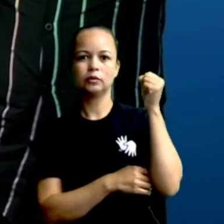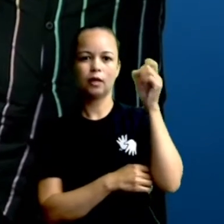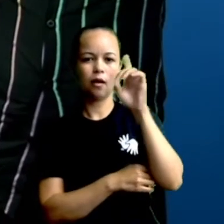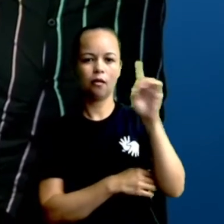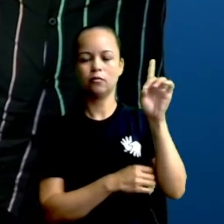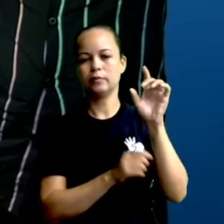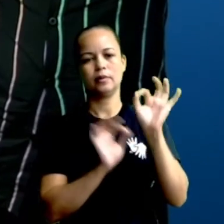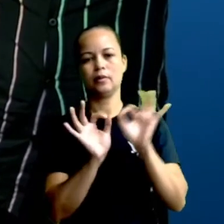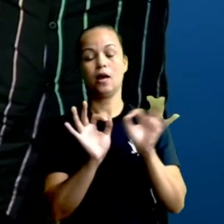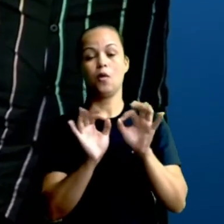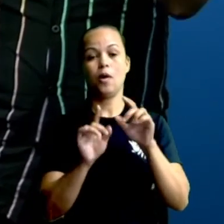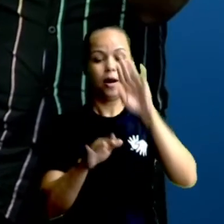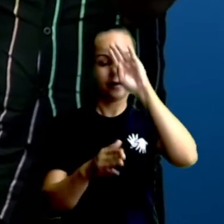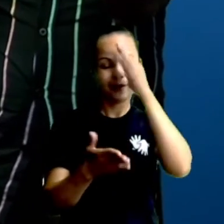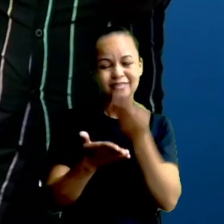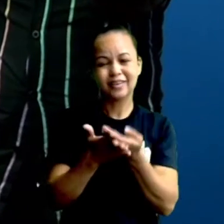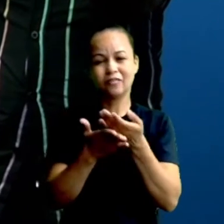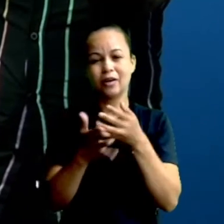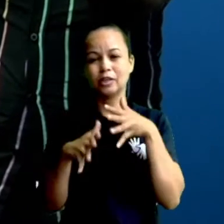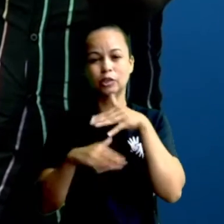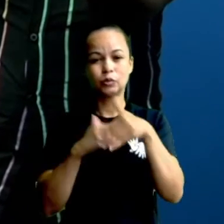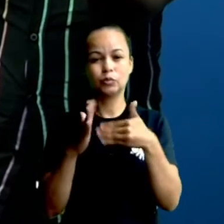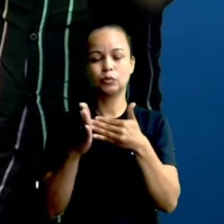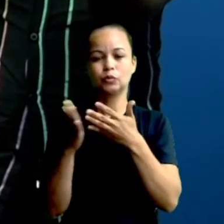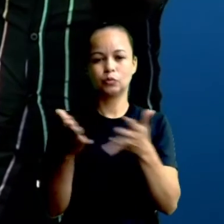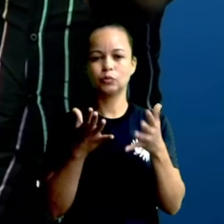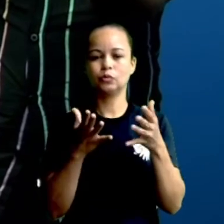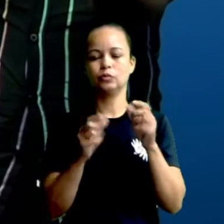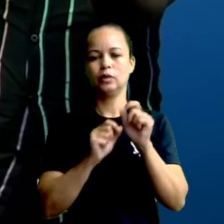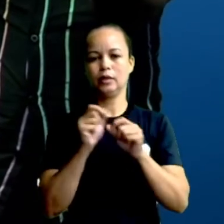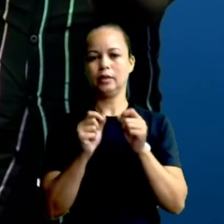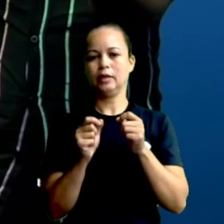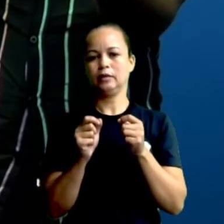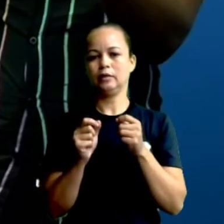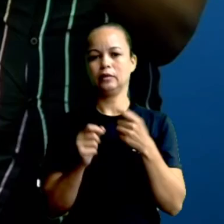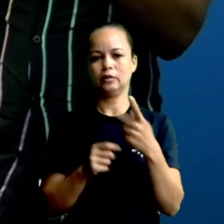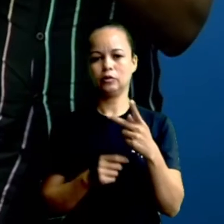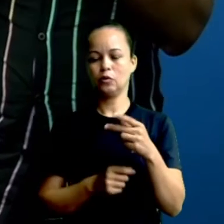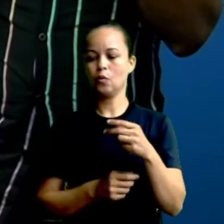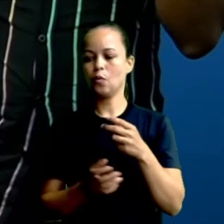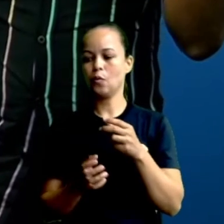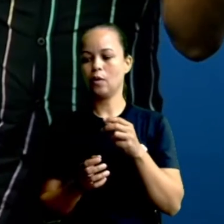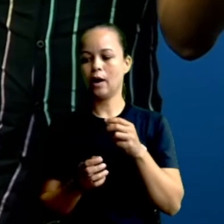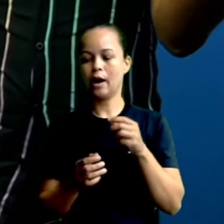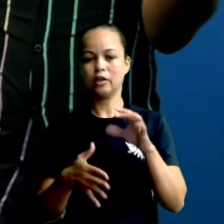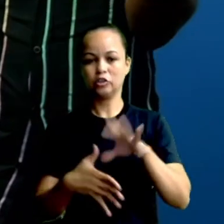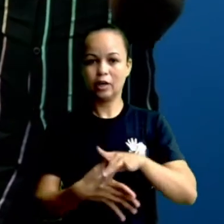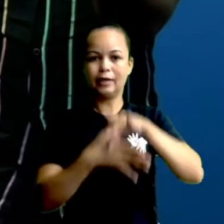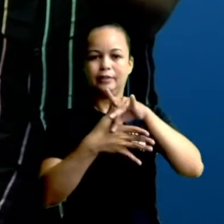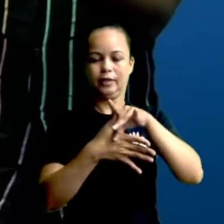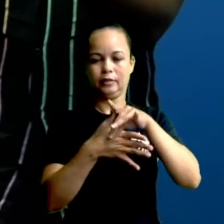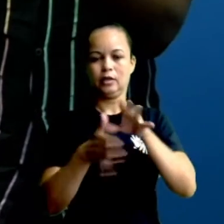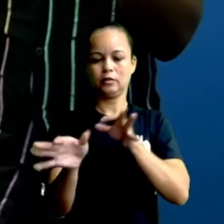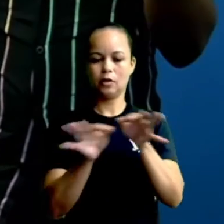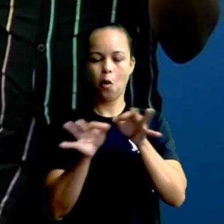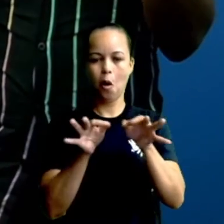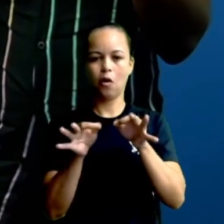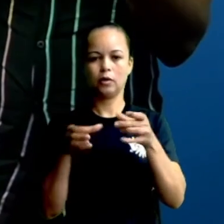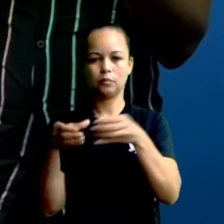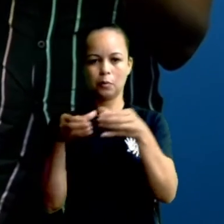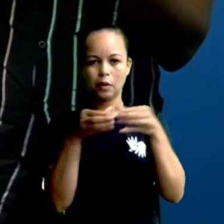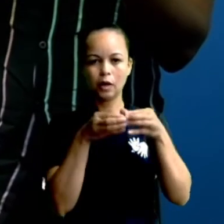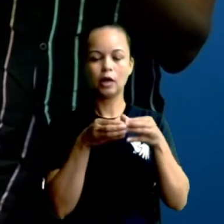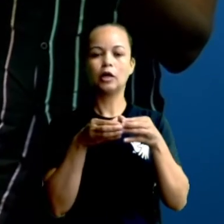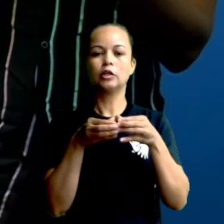Eles acreditavam que tudo... tanto que na forma como eles iam tomar a decisão na tribo, lembra que eu falei? As lideranças elas se organizavam e tomavam